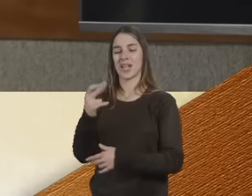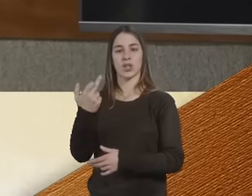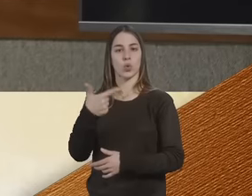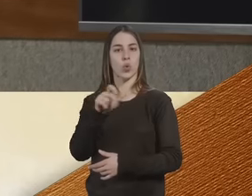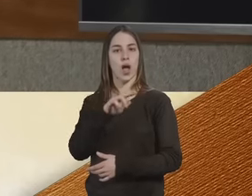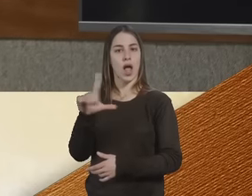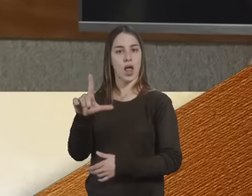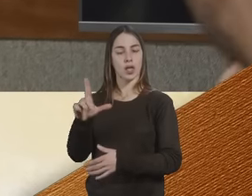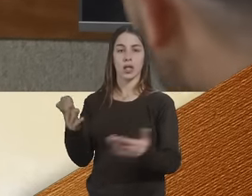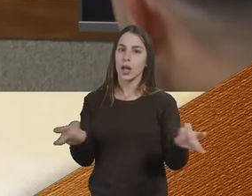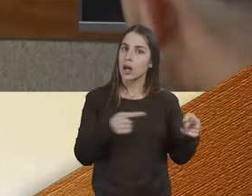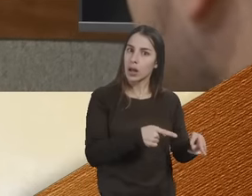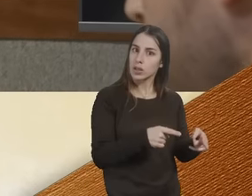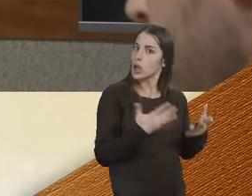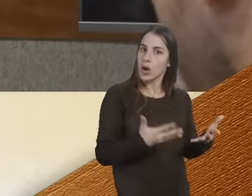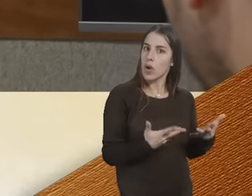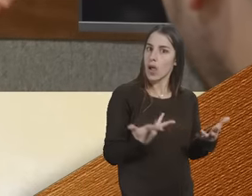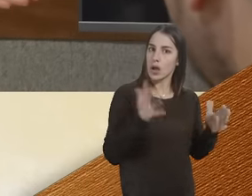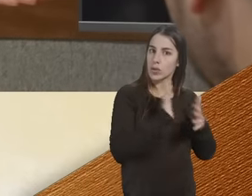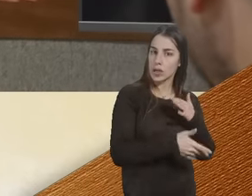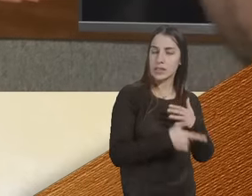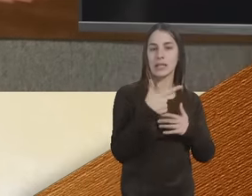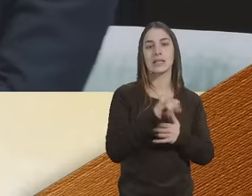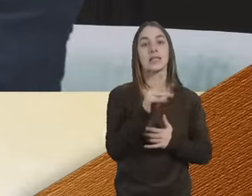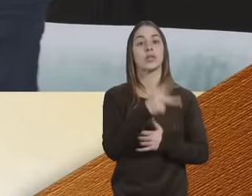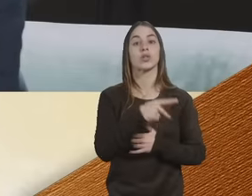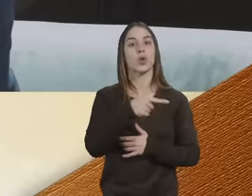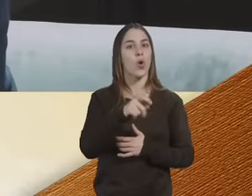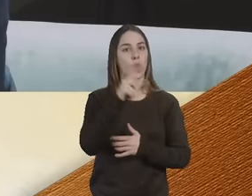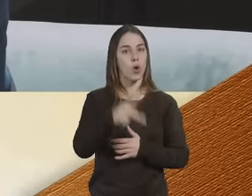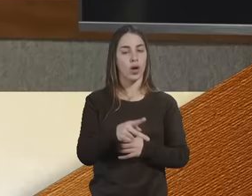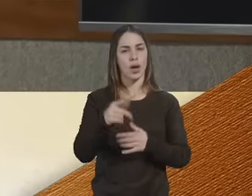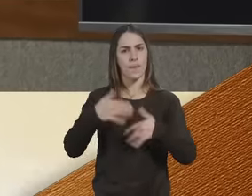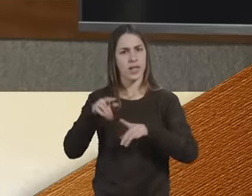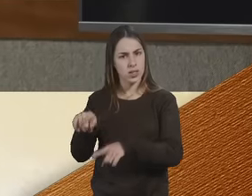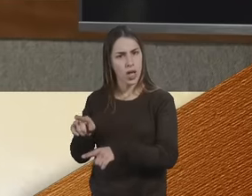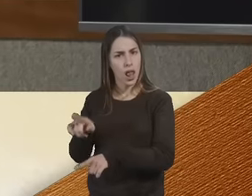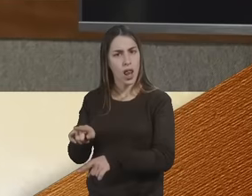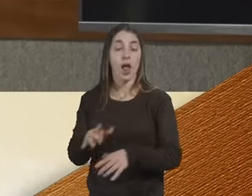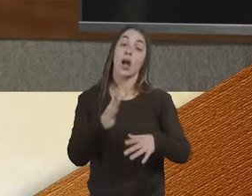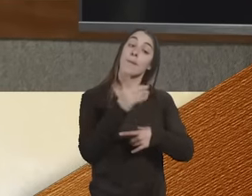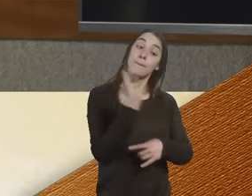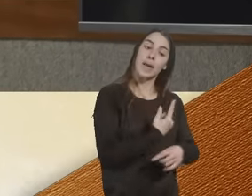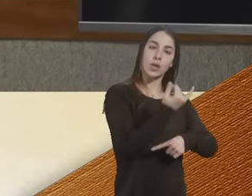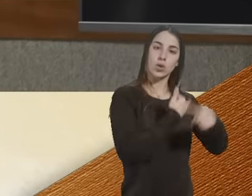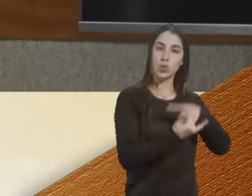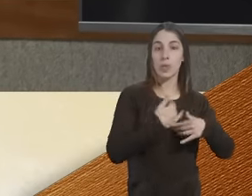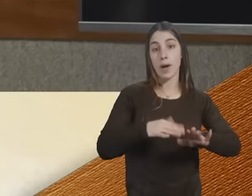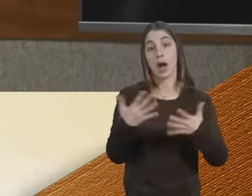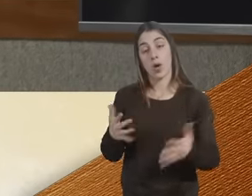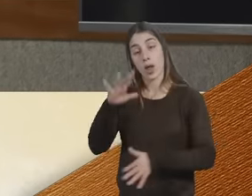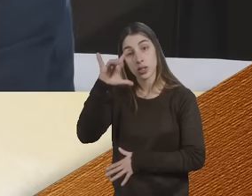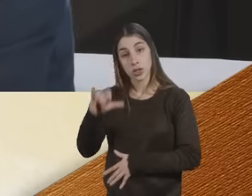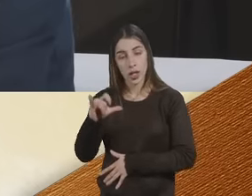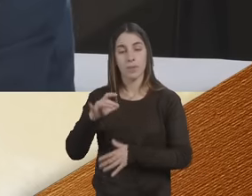Vitor, o Big TikToker é o que está a bater. O TikTok é a nova app. Então, mas isto é no TikTok? Era para ser no YouTube, mas acabou por ser no Instagram.